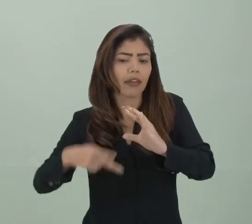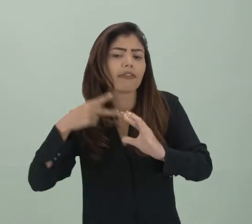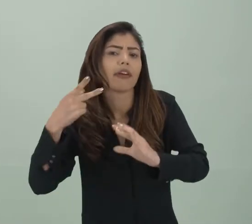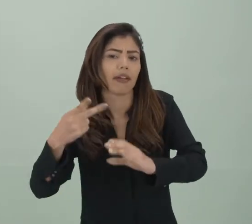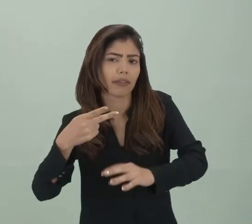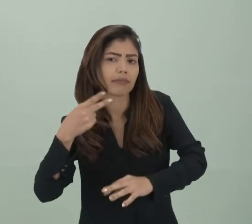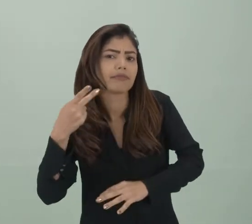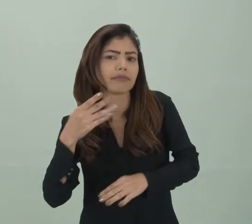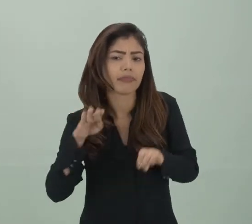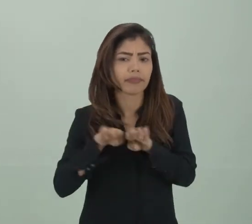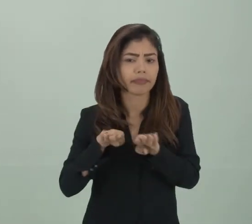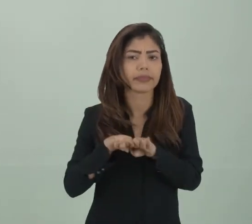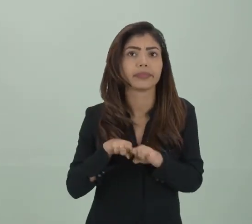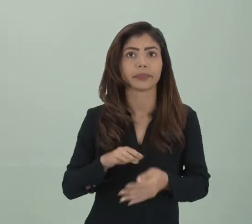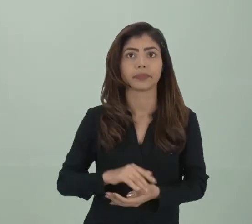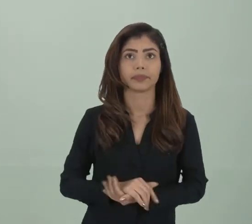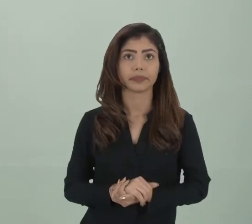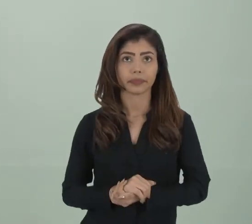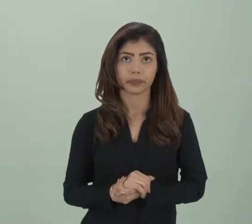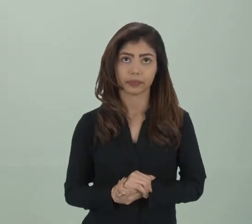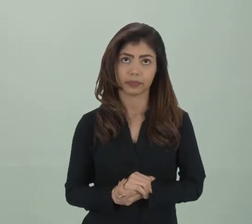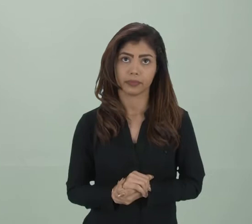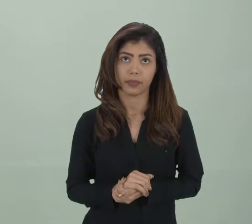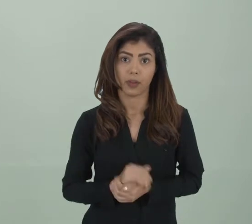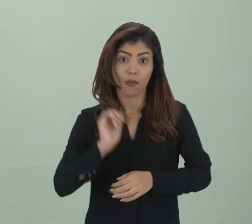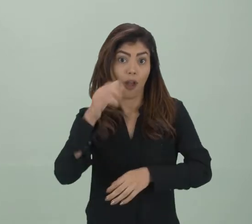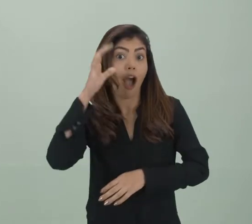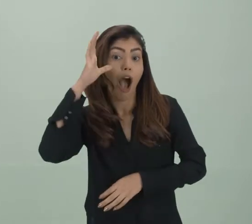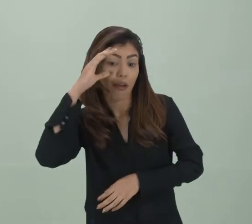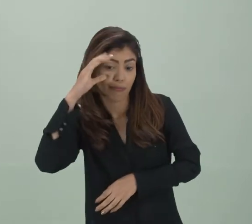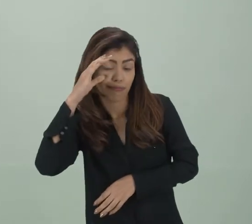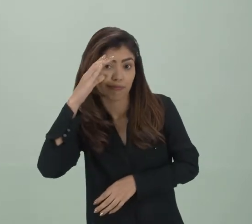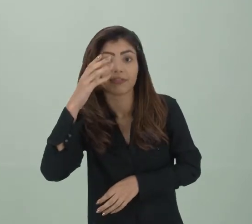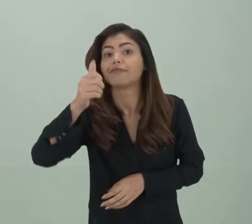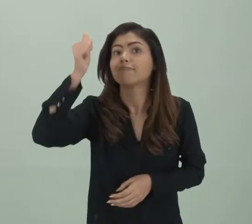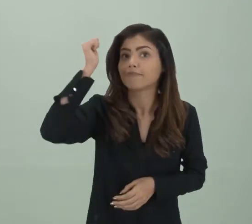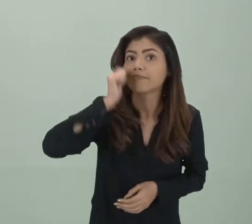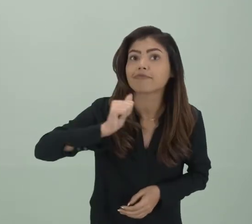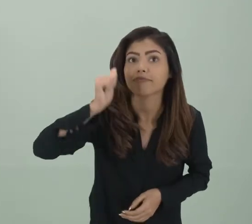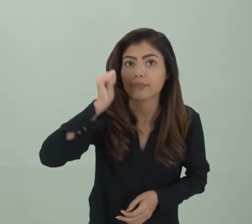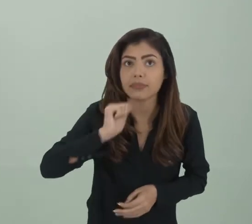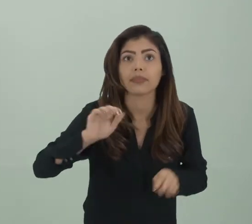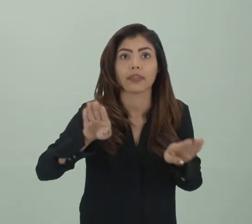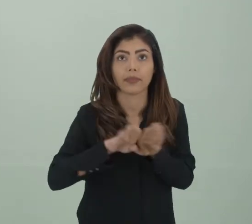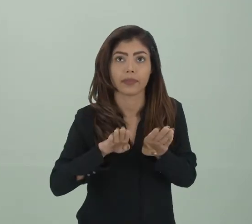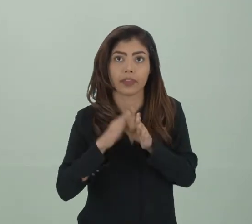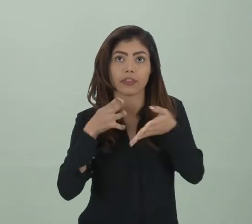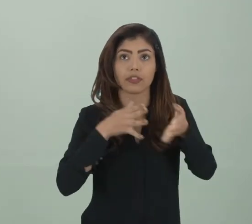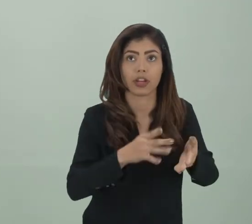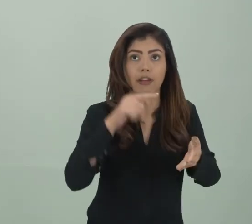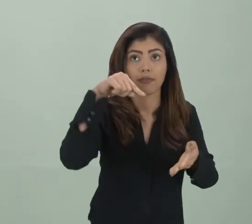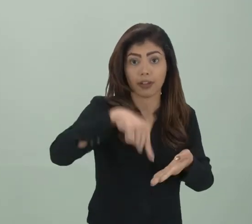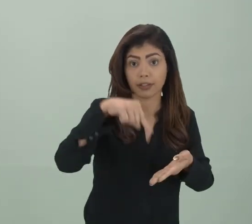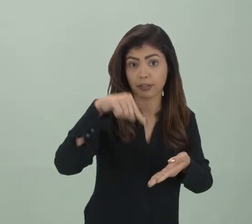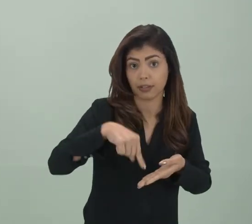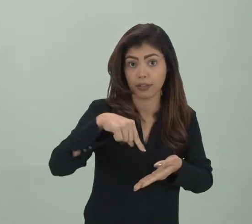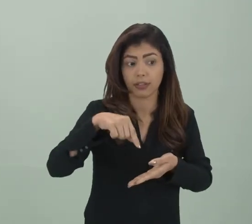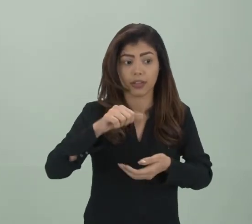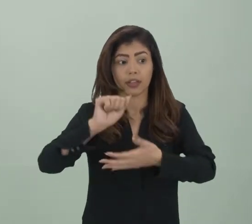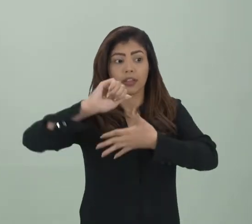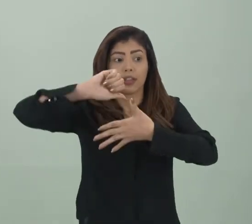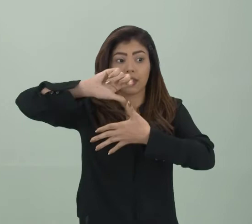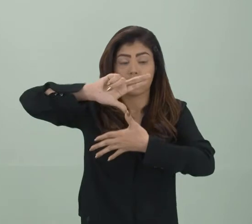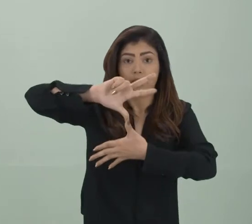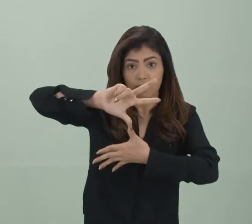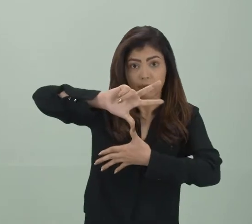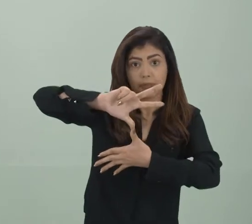pronúncia e da variação andaluza. Uma outra curiosidade era que as mulheres andaluzas que chegavam aqui na América Latina eram